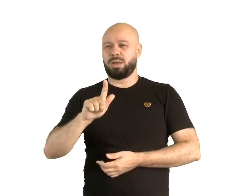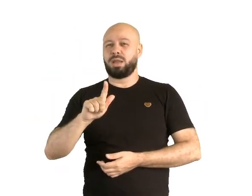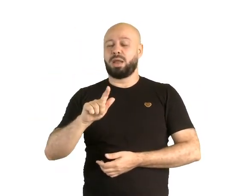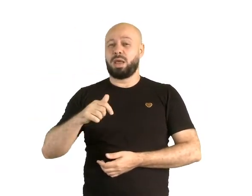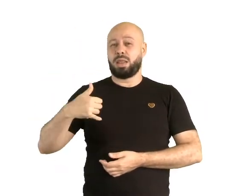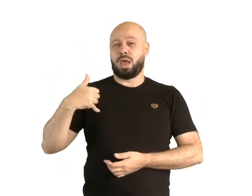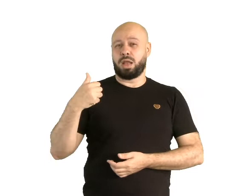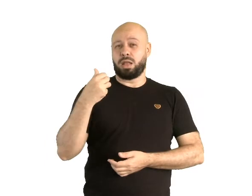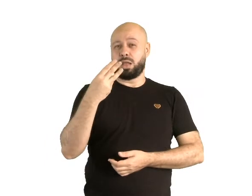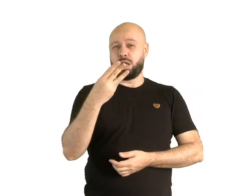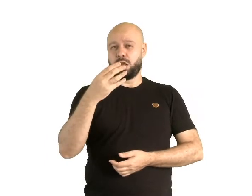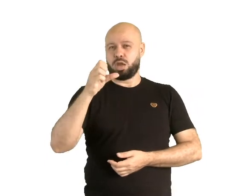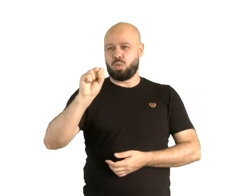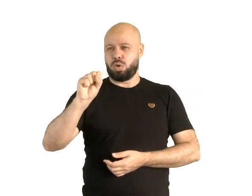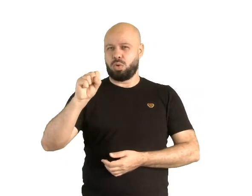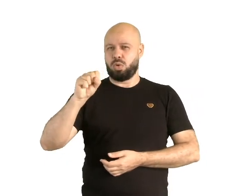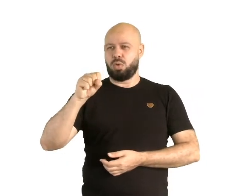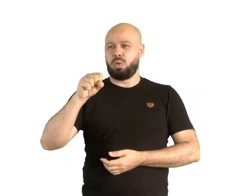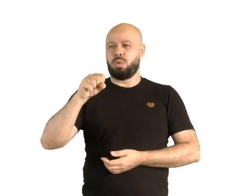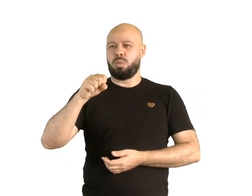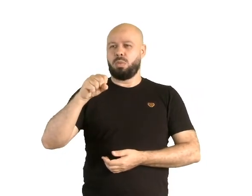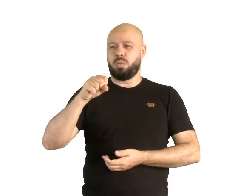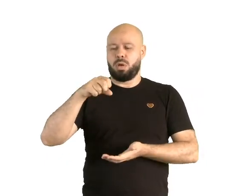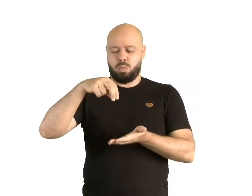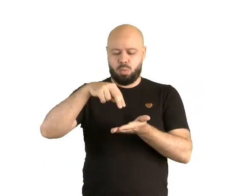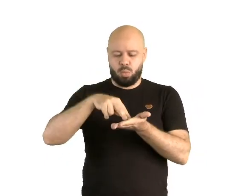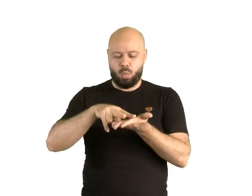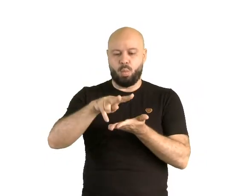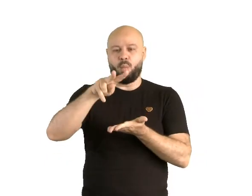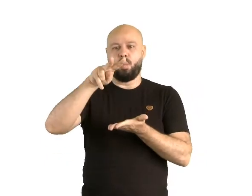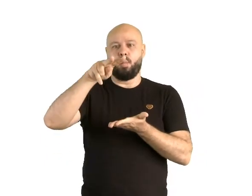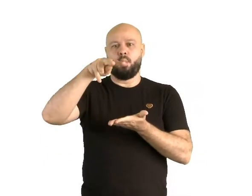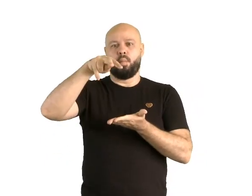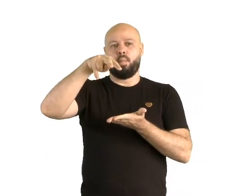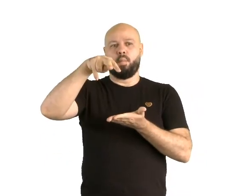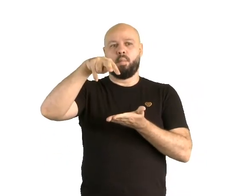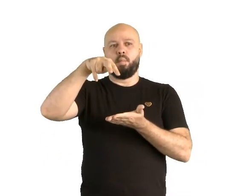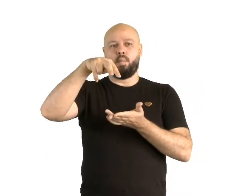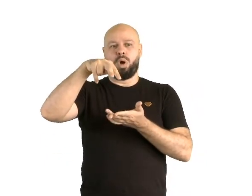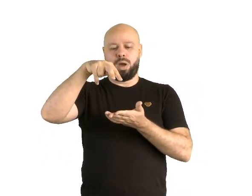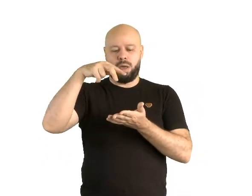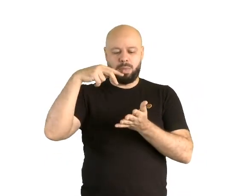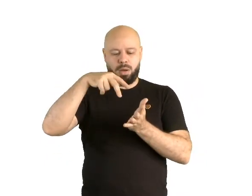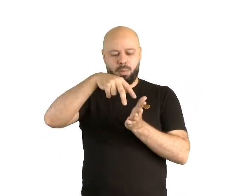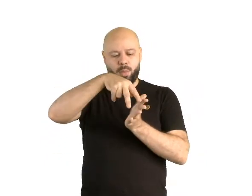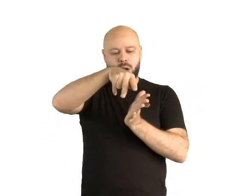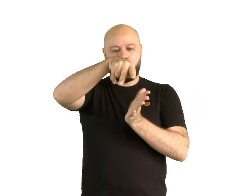anos, escorregou na pequena escada da nave.